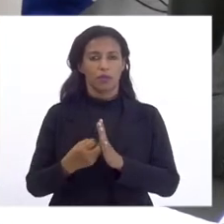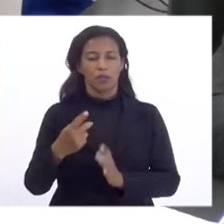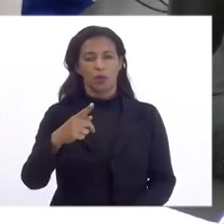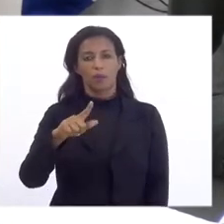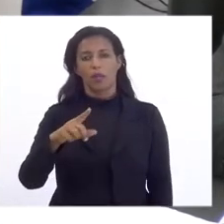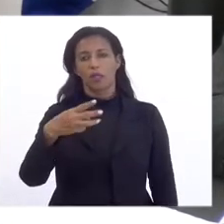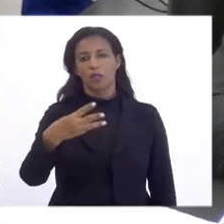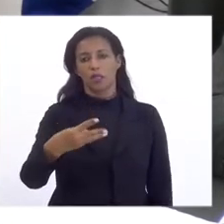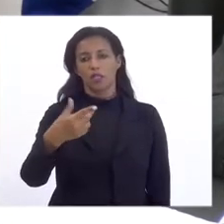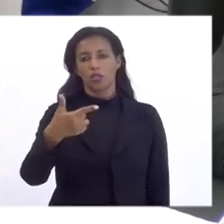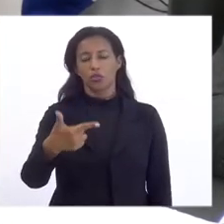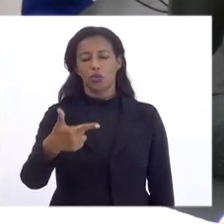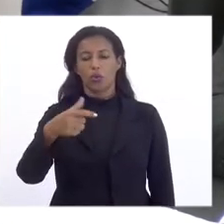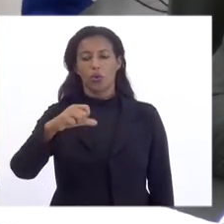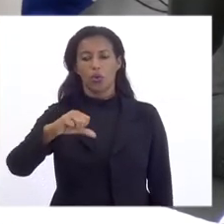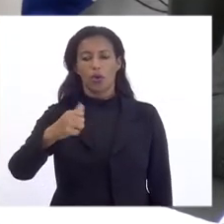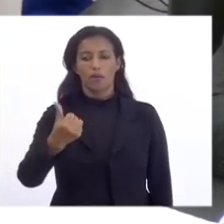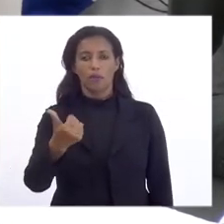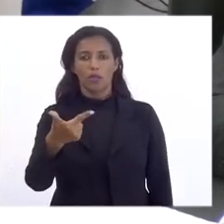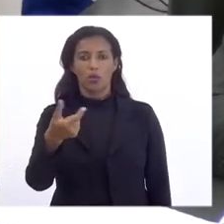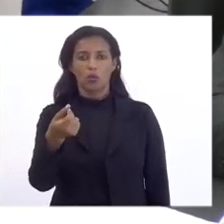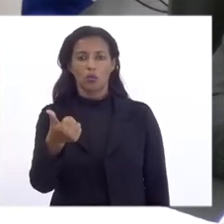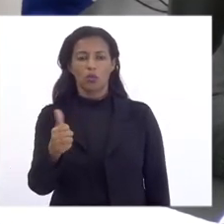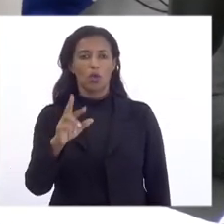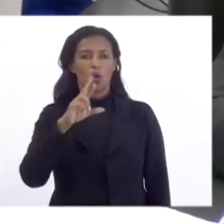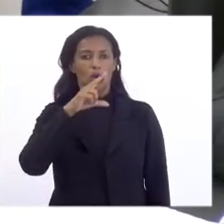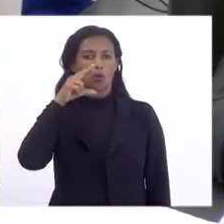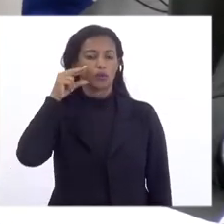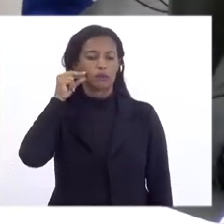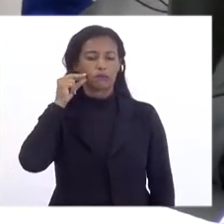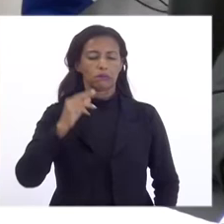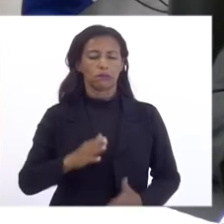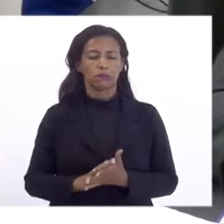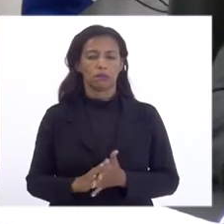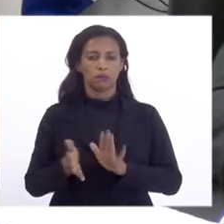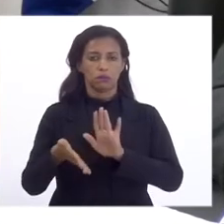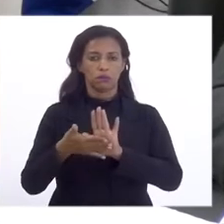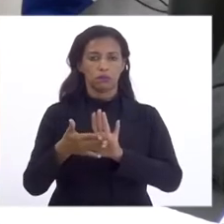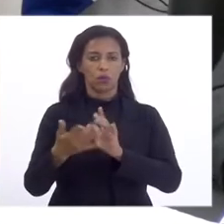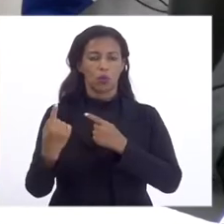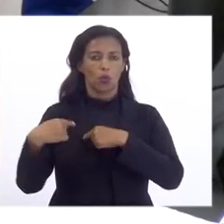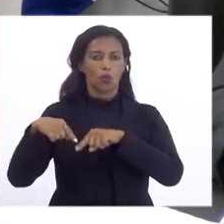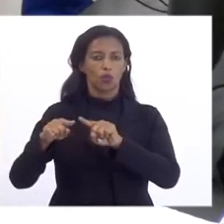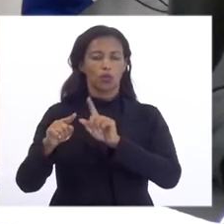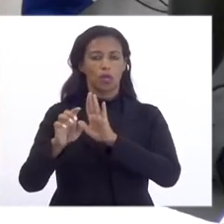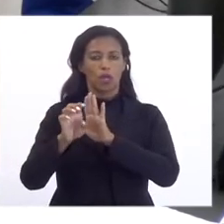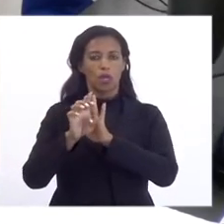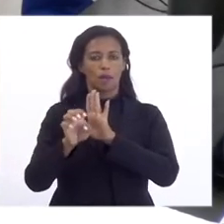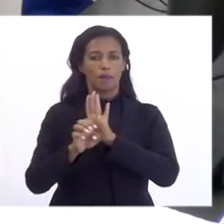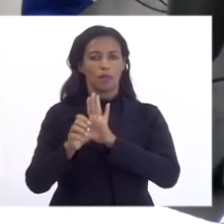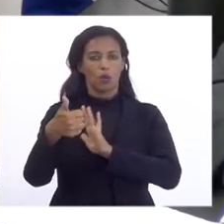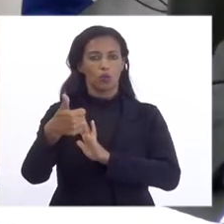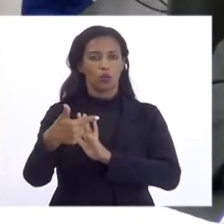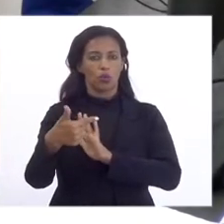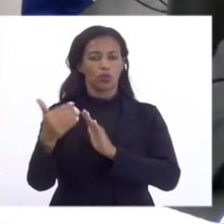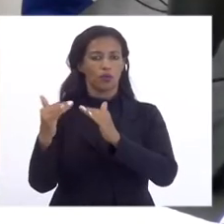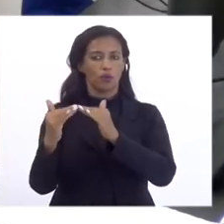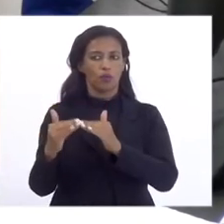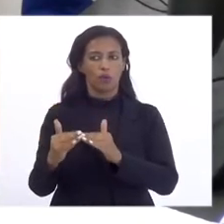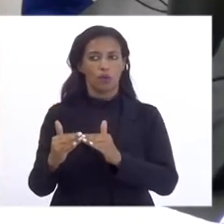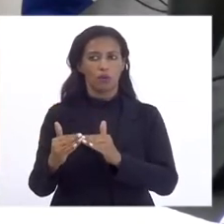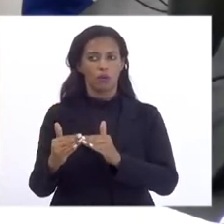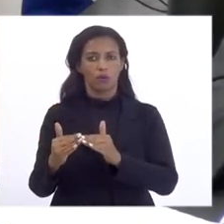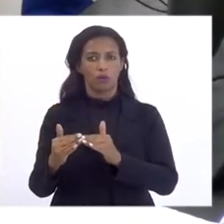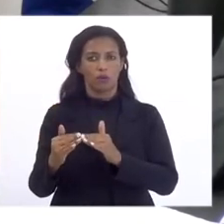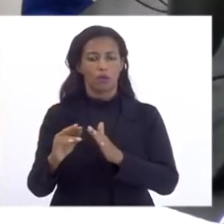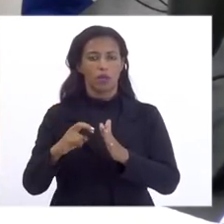lei 3296-2017, autoria, deputado Rosenberg Reis. O parecer é contrário às emendas 1 e 2, favorável